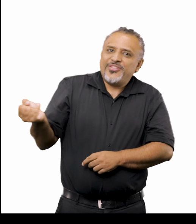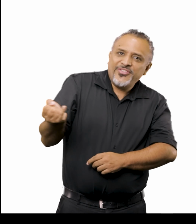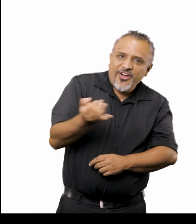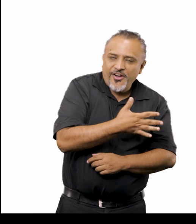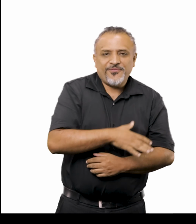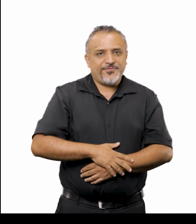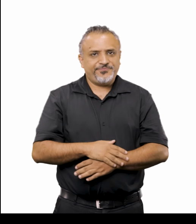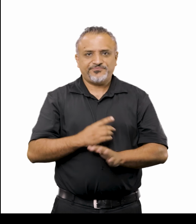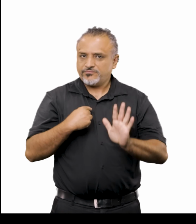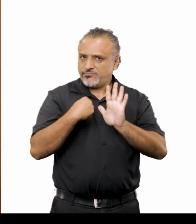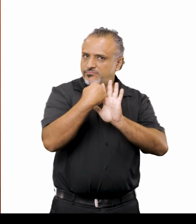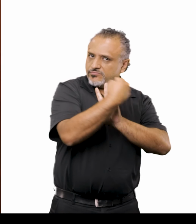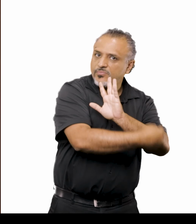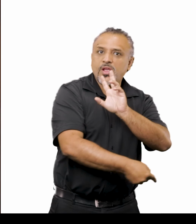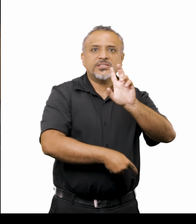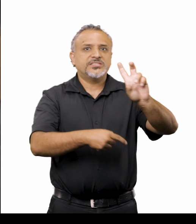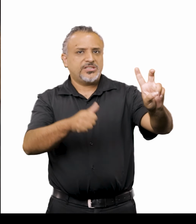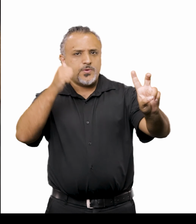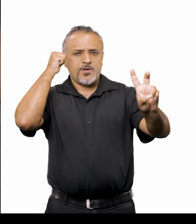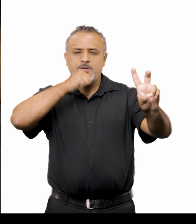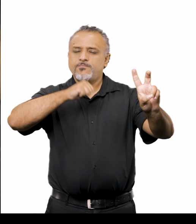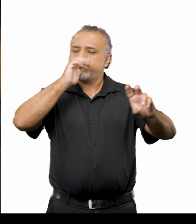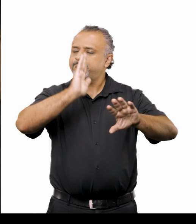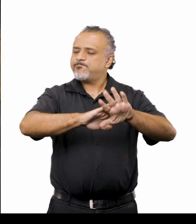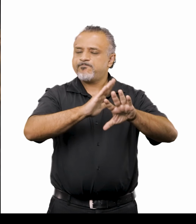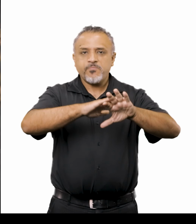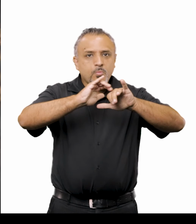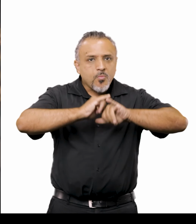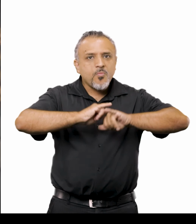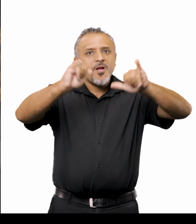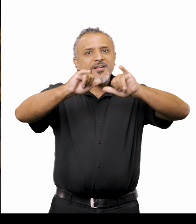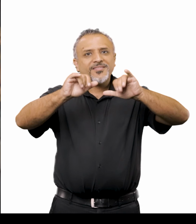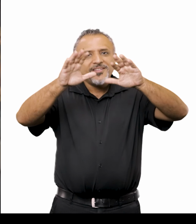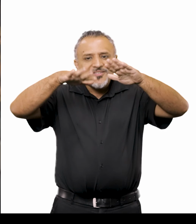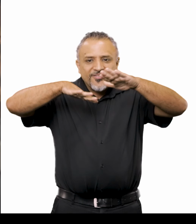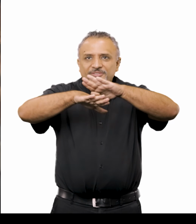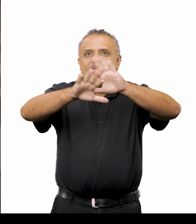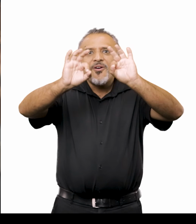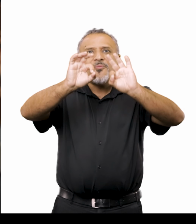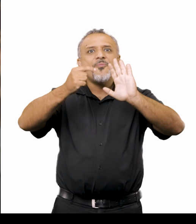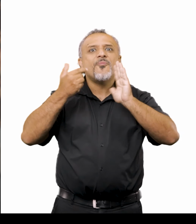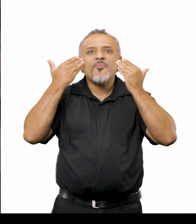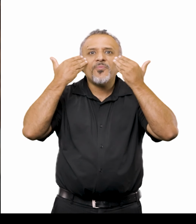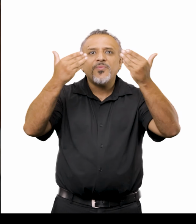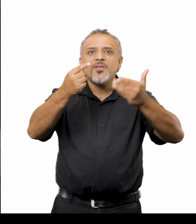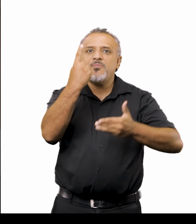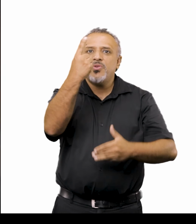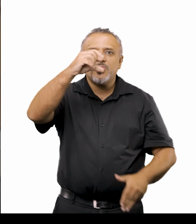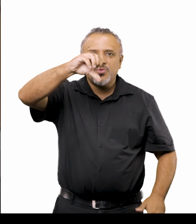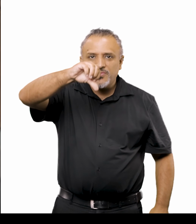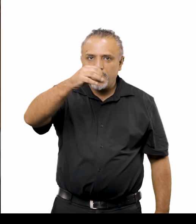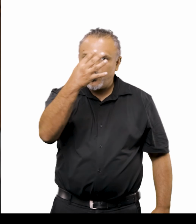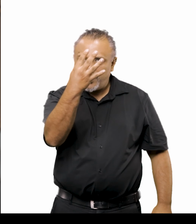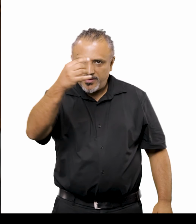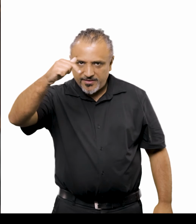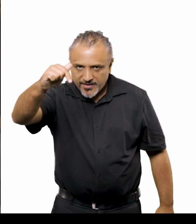Arte Moderna. 5 Moças de Guaratinguetá foi uma das primeiras obras a entrar para o acervo do MASP, ainda